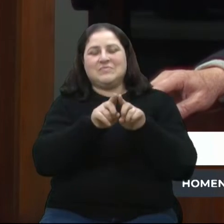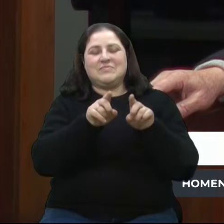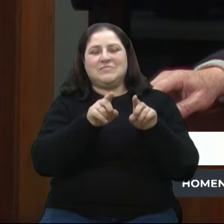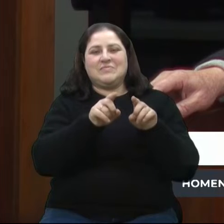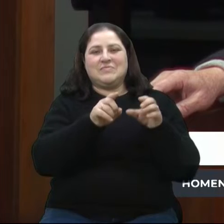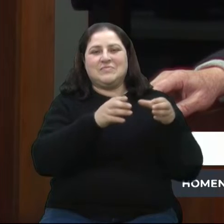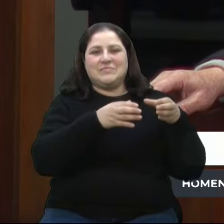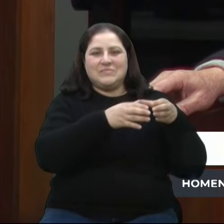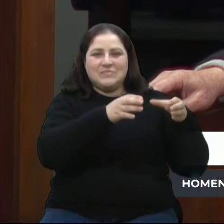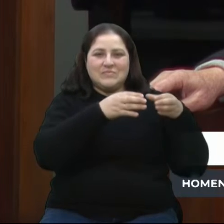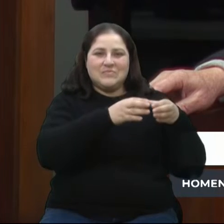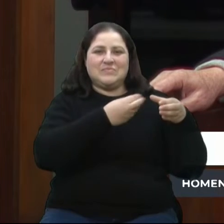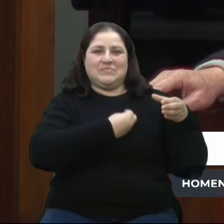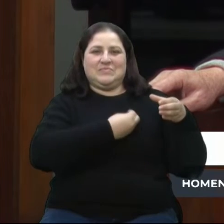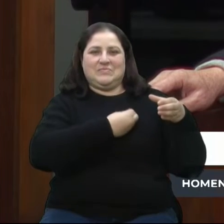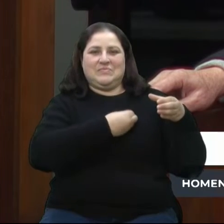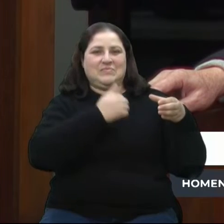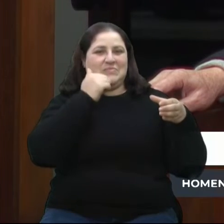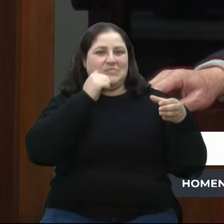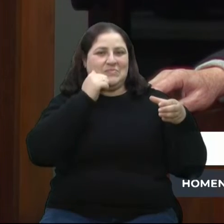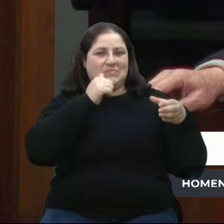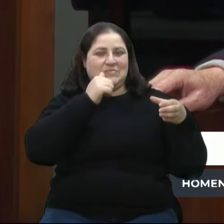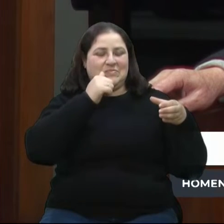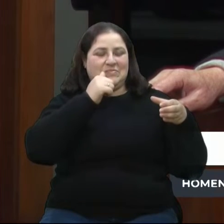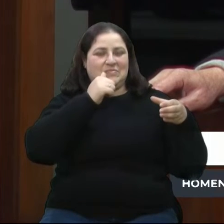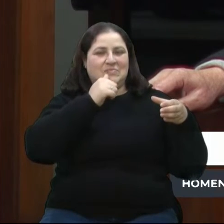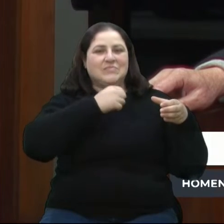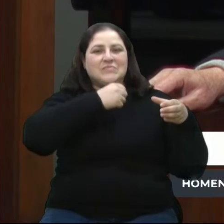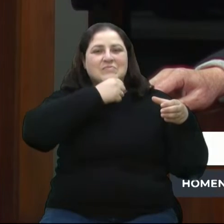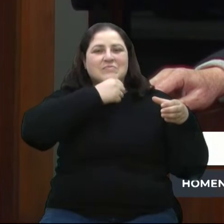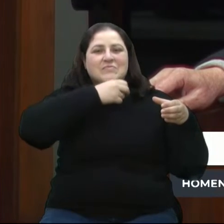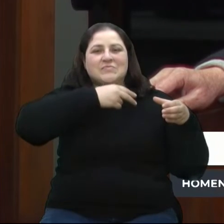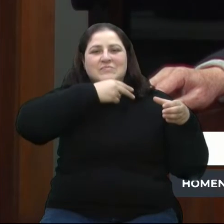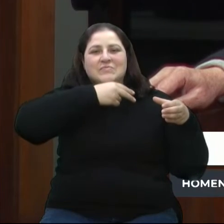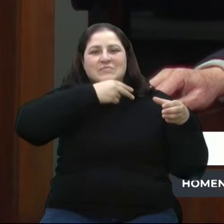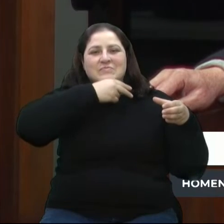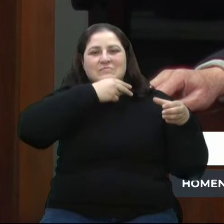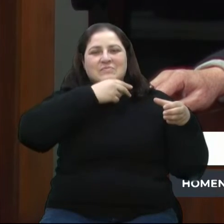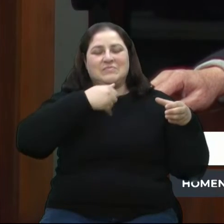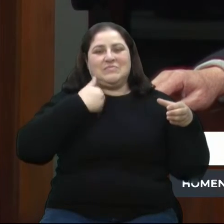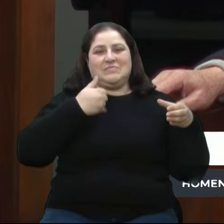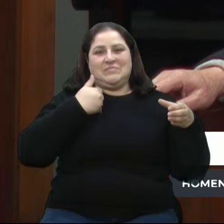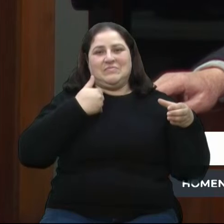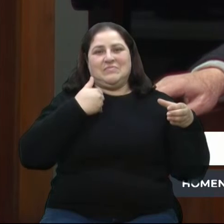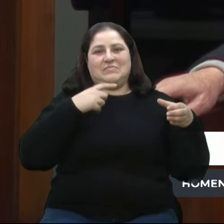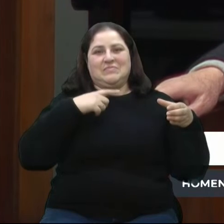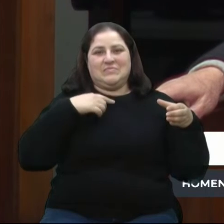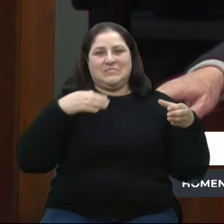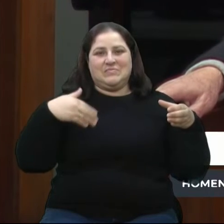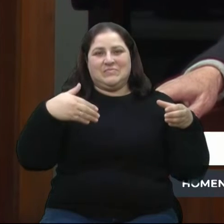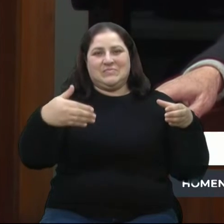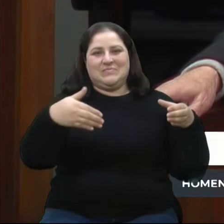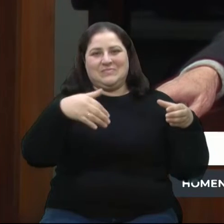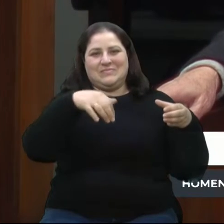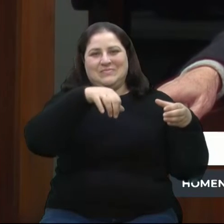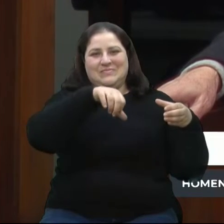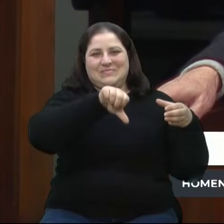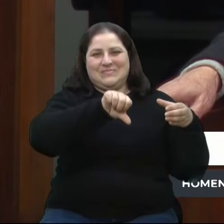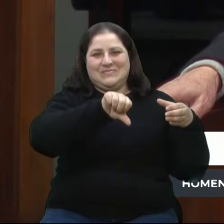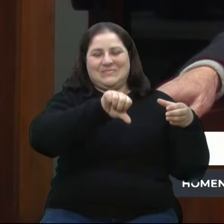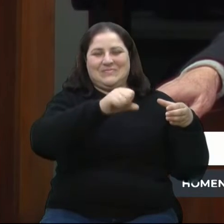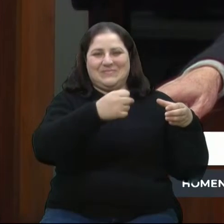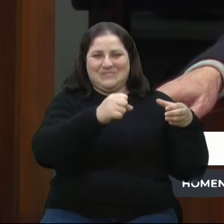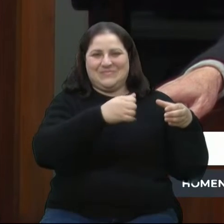era italiana, viveu até os 80 anos, inclusive meus tios brincavam, diziam, essa aí vai longe porque a máquina é importada. Era